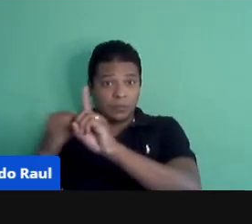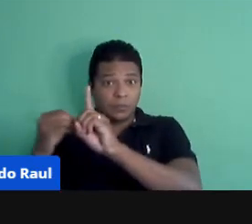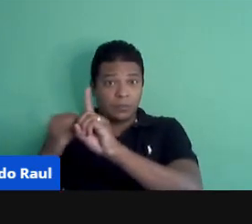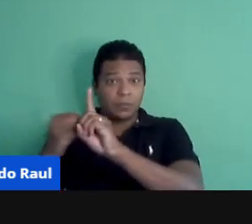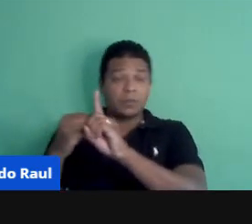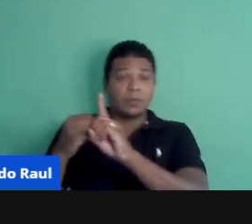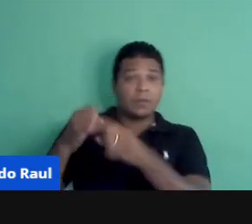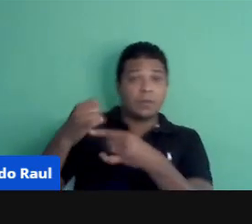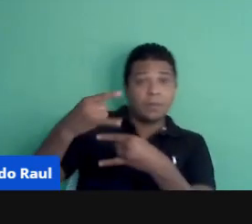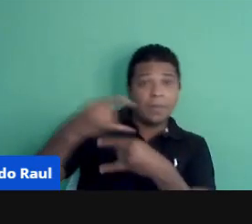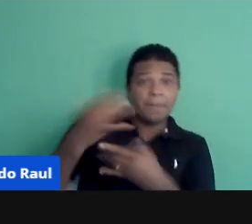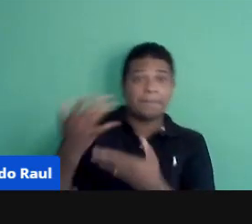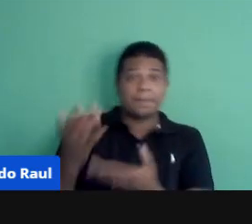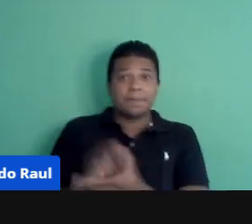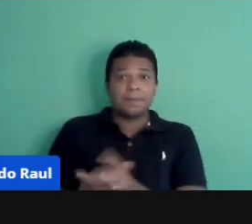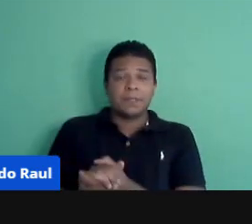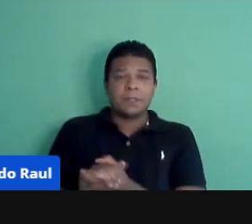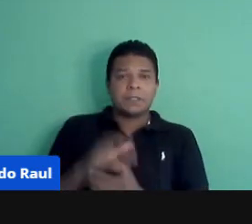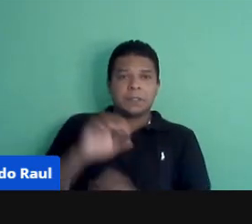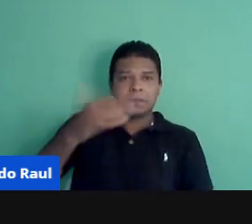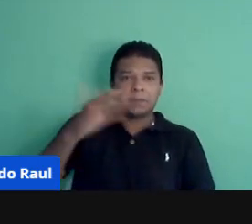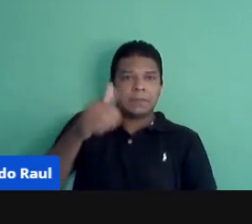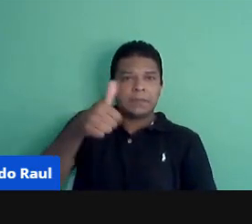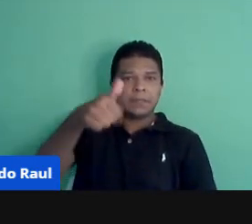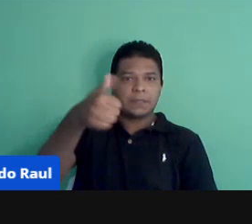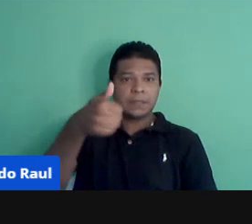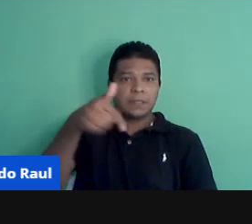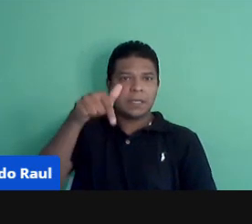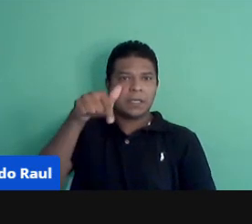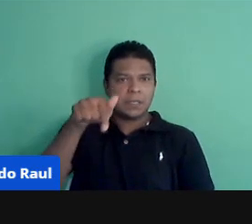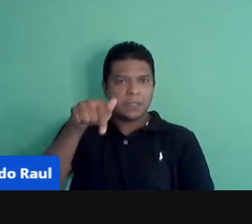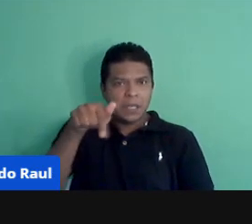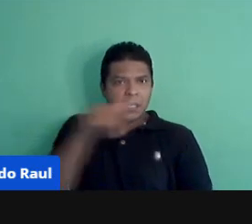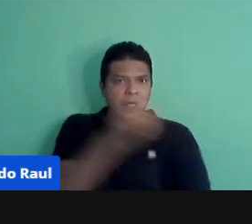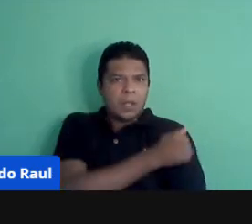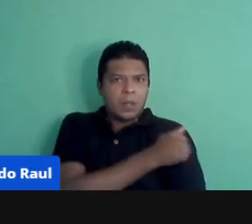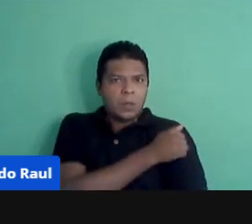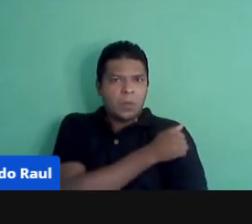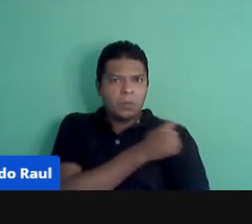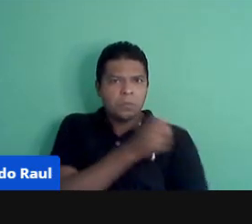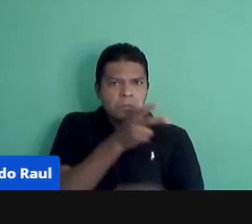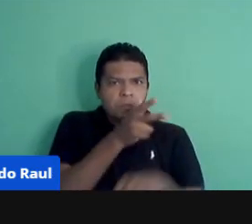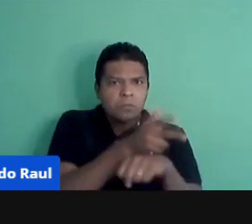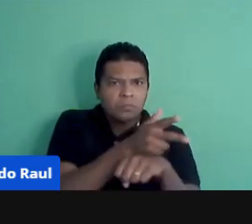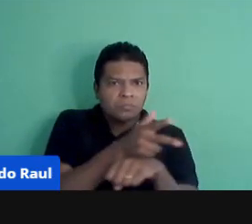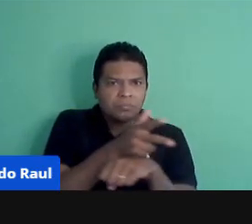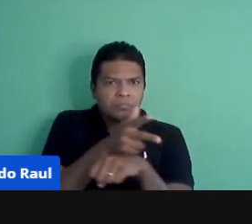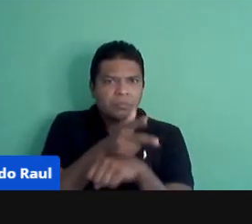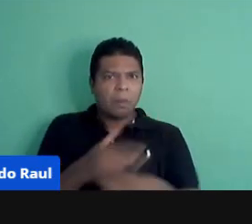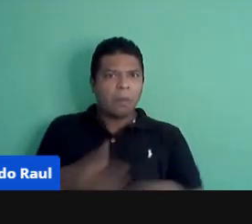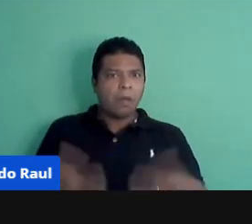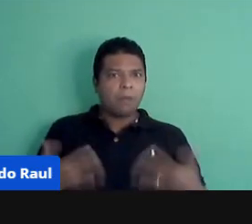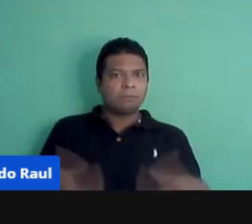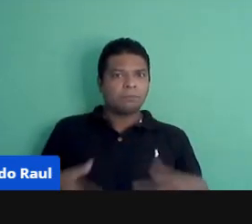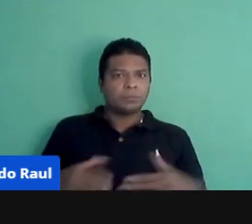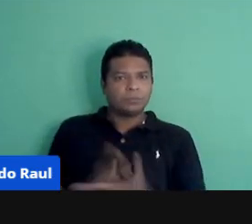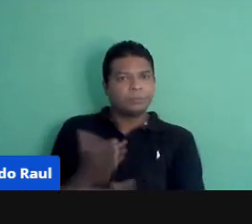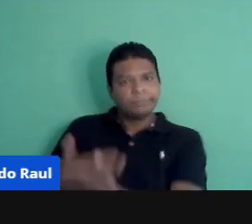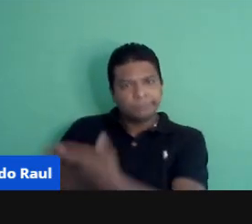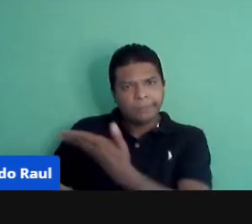Meet, eu tive 17 alunos assistindo, eu fiquei impressionada, e a gente consegue interagir com